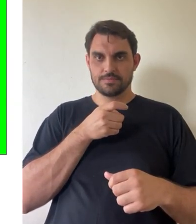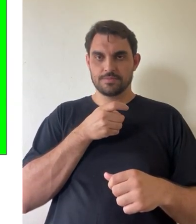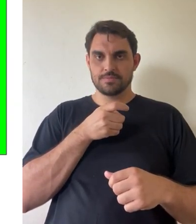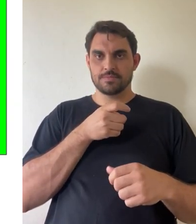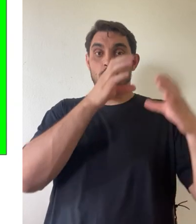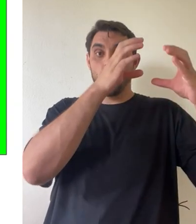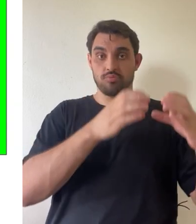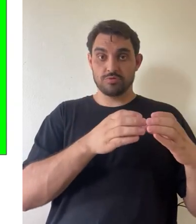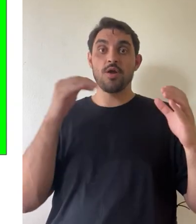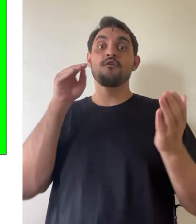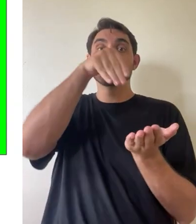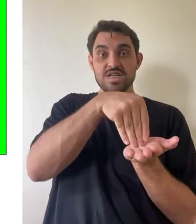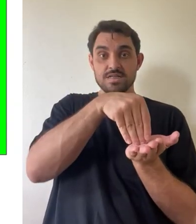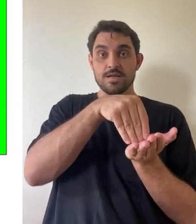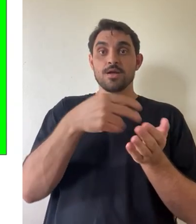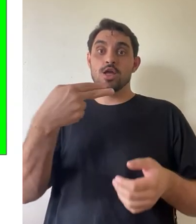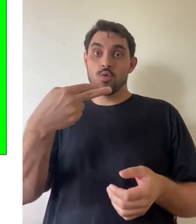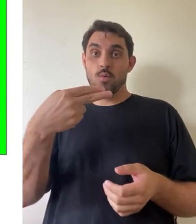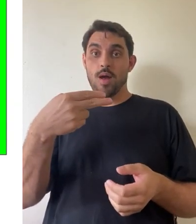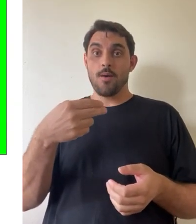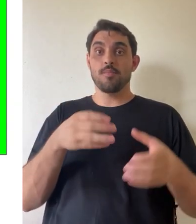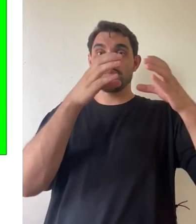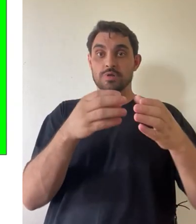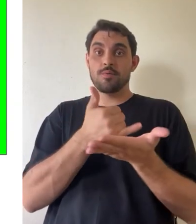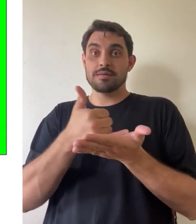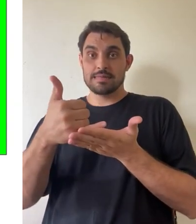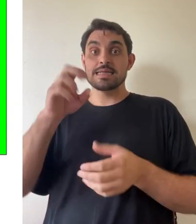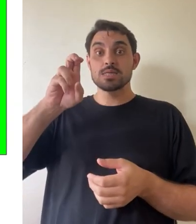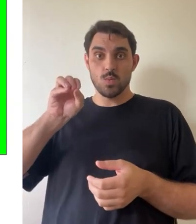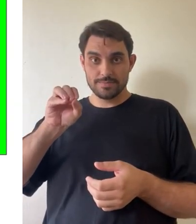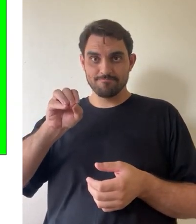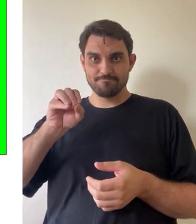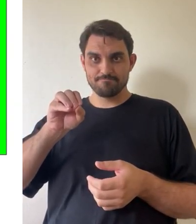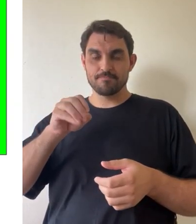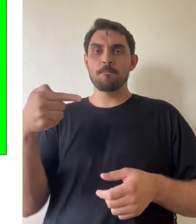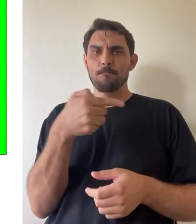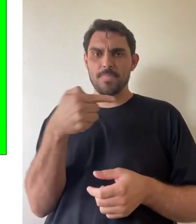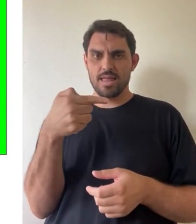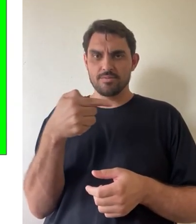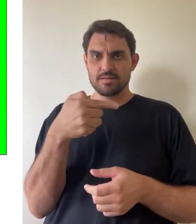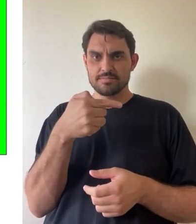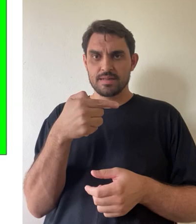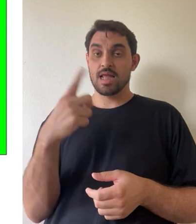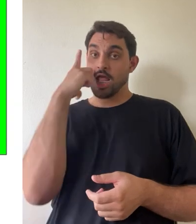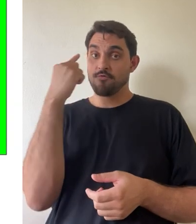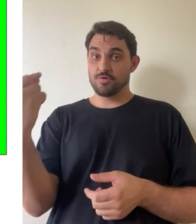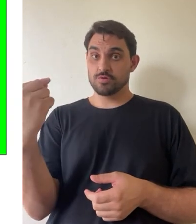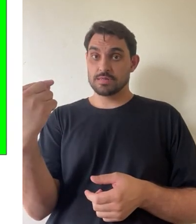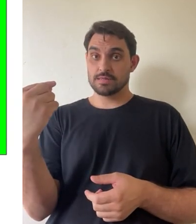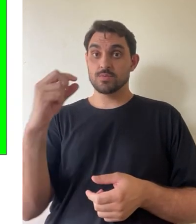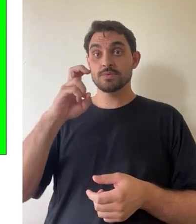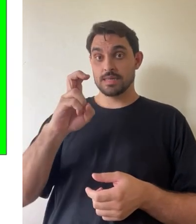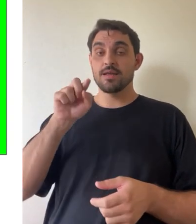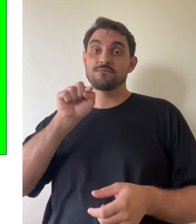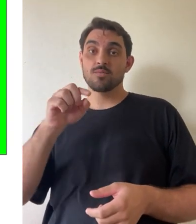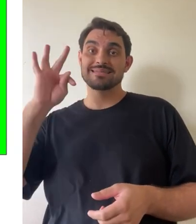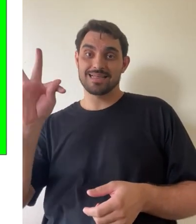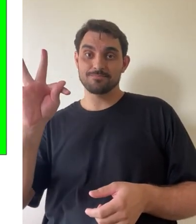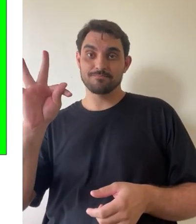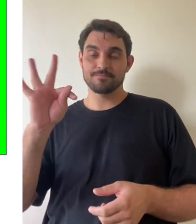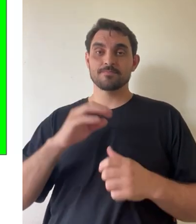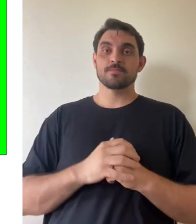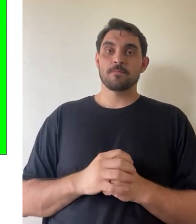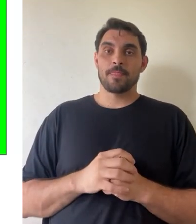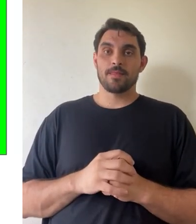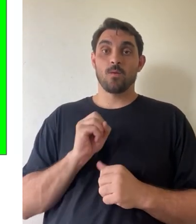nós precisamos dessa função horária aqui das posições, ok? Vamos agora analisar o gráfico da velocidade.